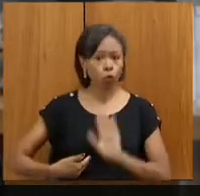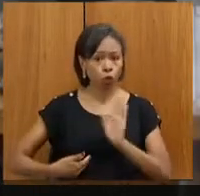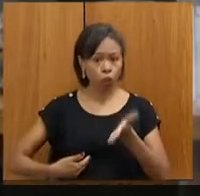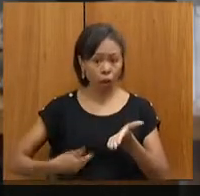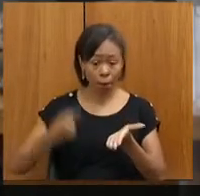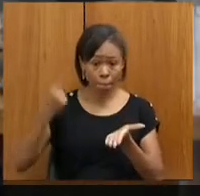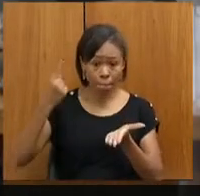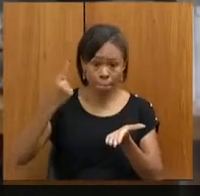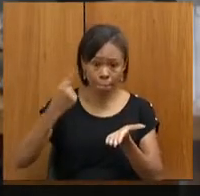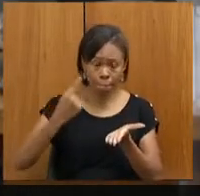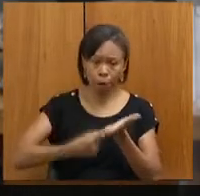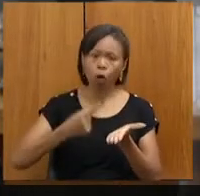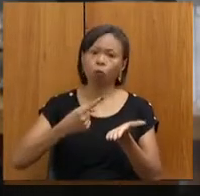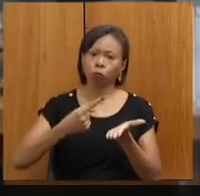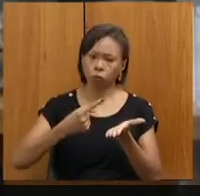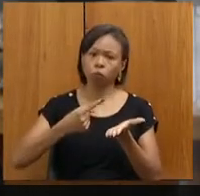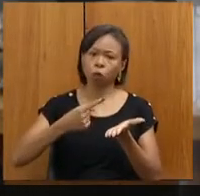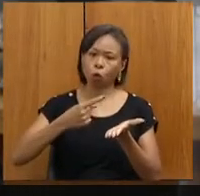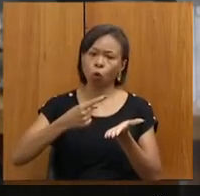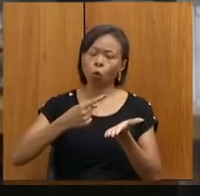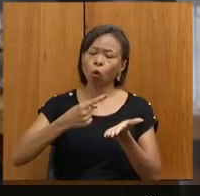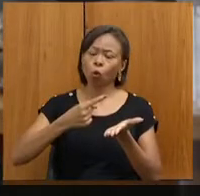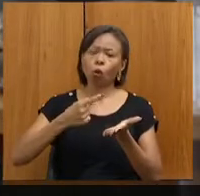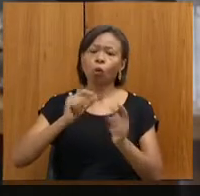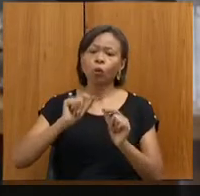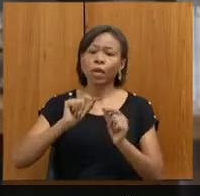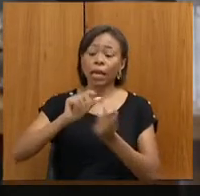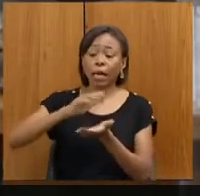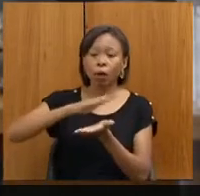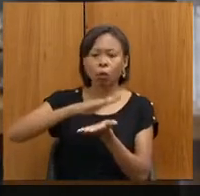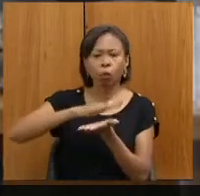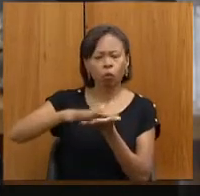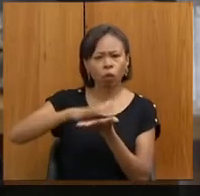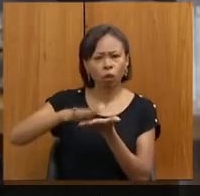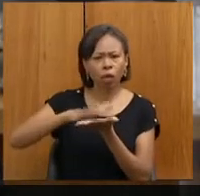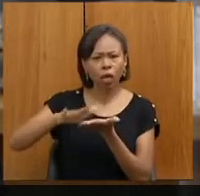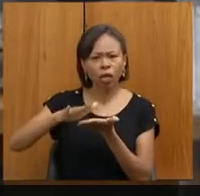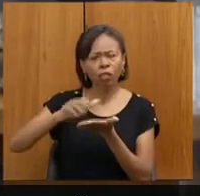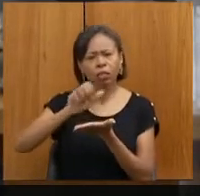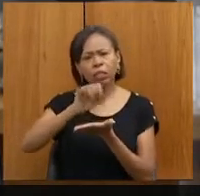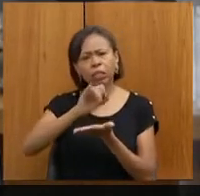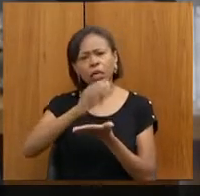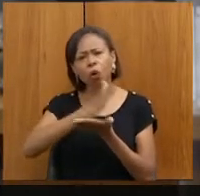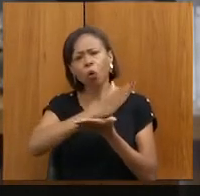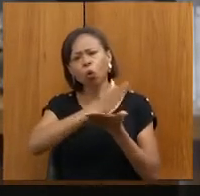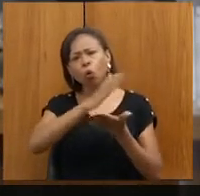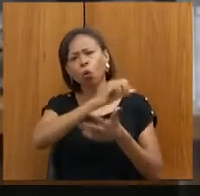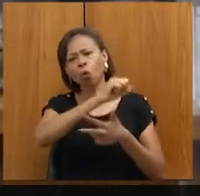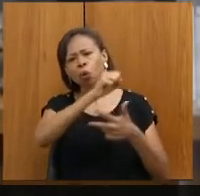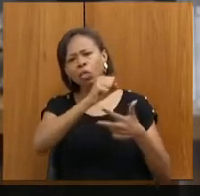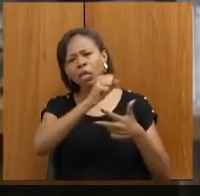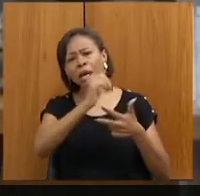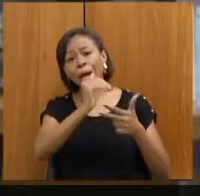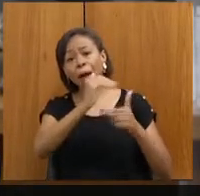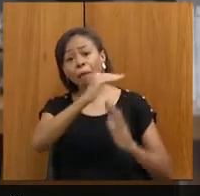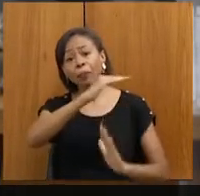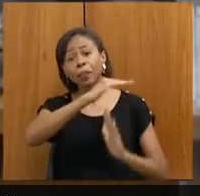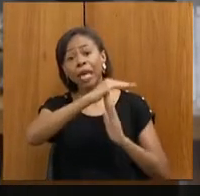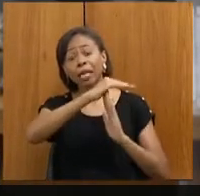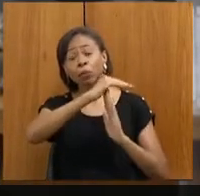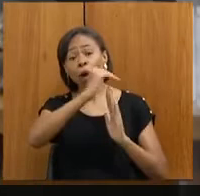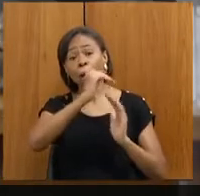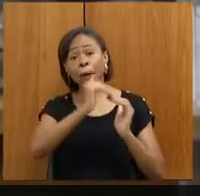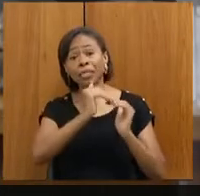de absorver aquele aquele gasto do de algum poder que supera os tetos você poderá ser